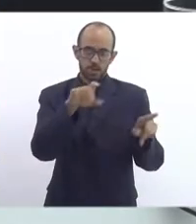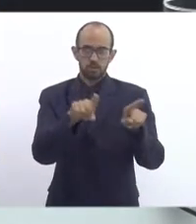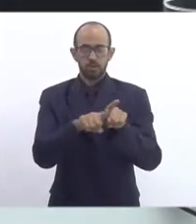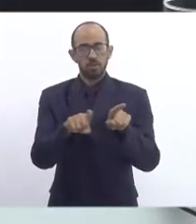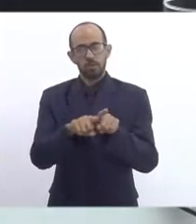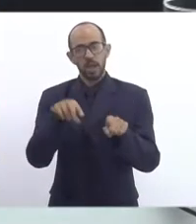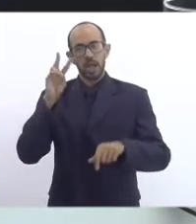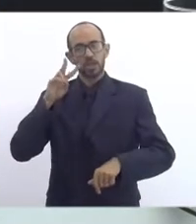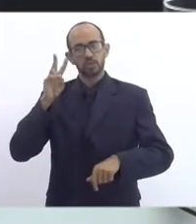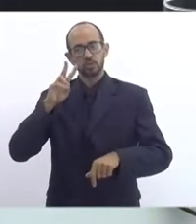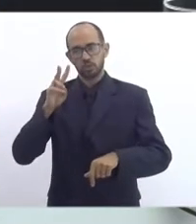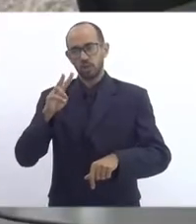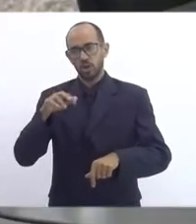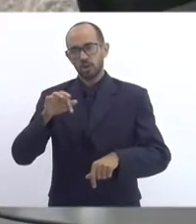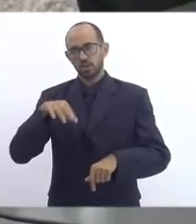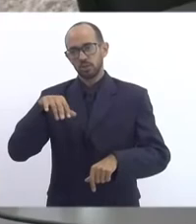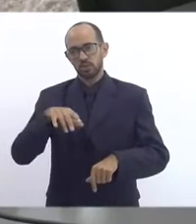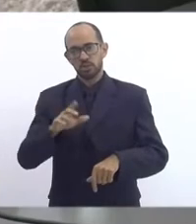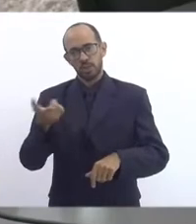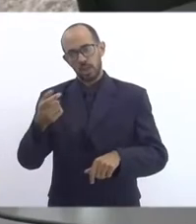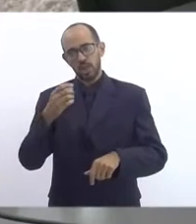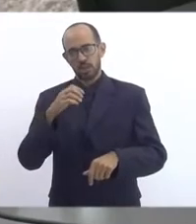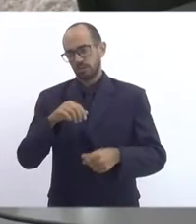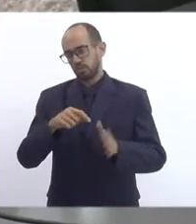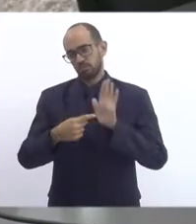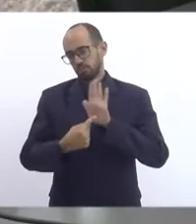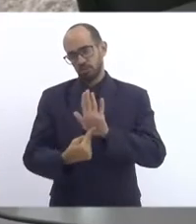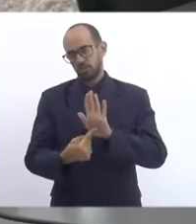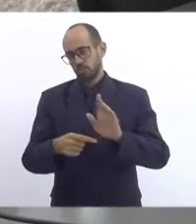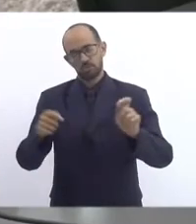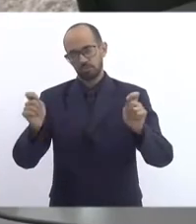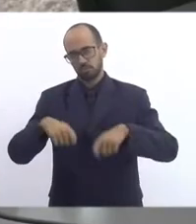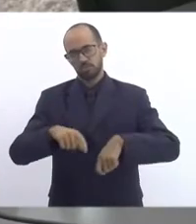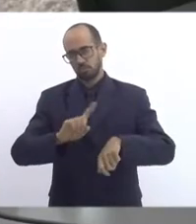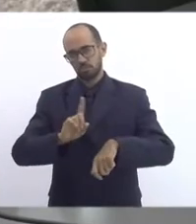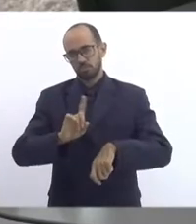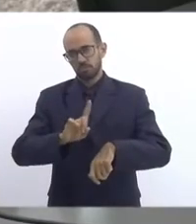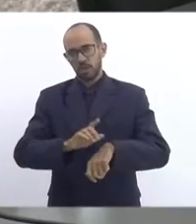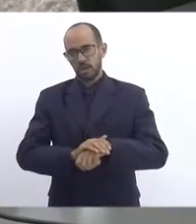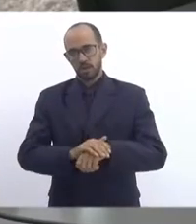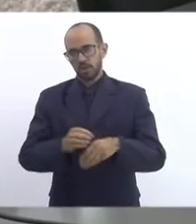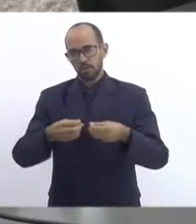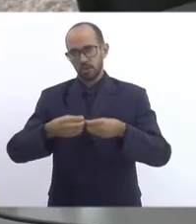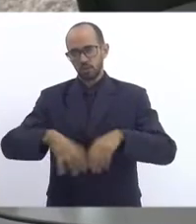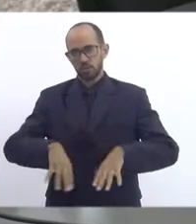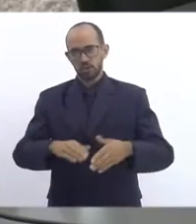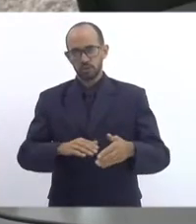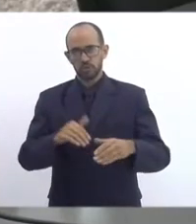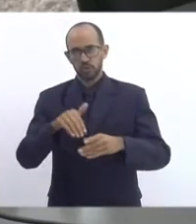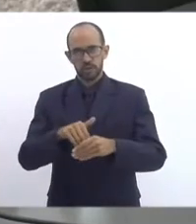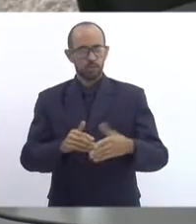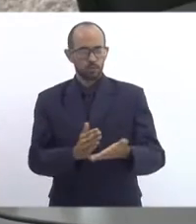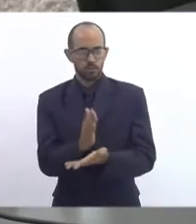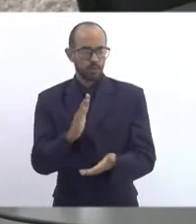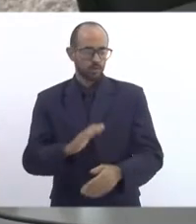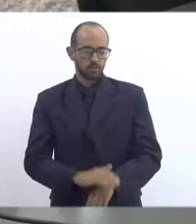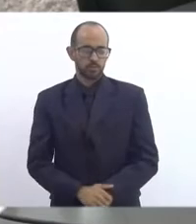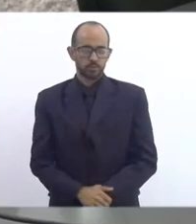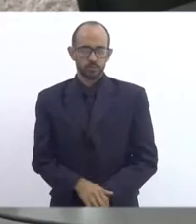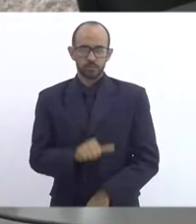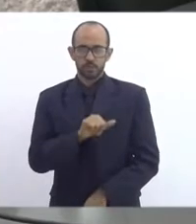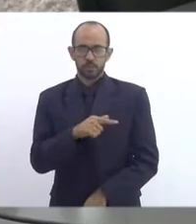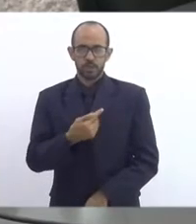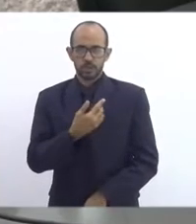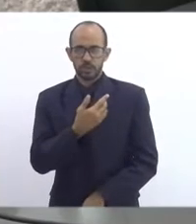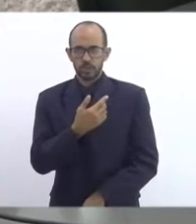quem, obviamente, apresentou. Não dá. Então, em prejudicabilidade, em discussão e votação aprovada. 17 da